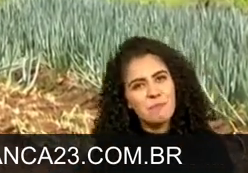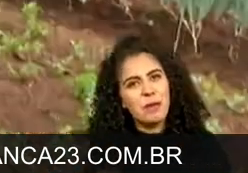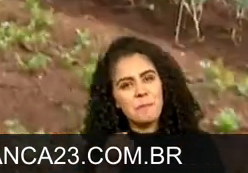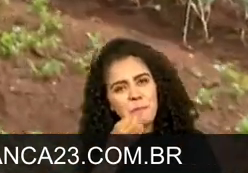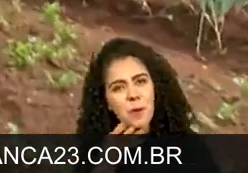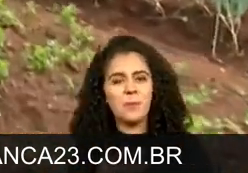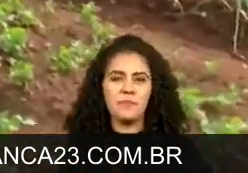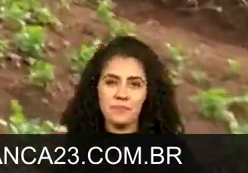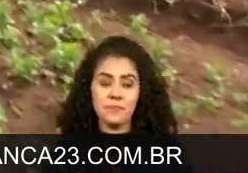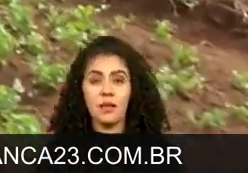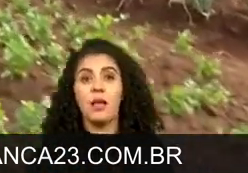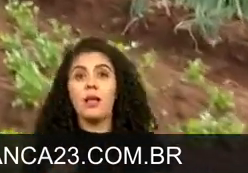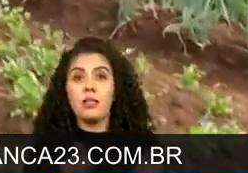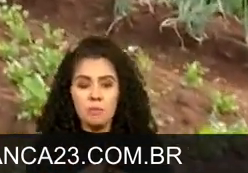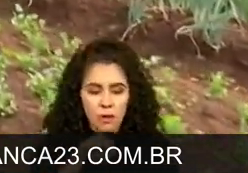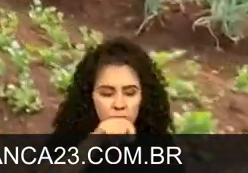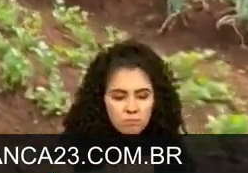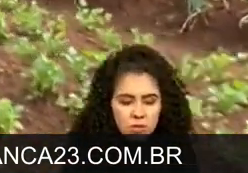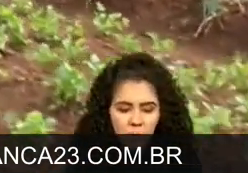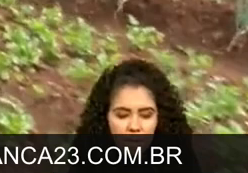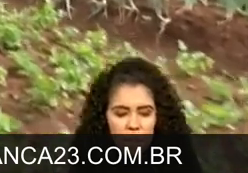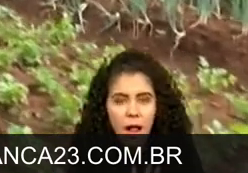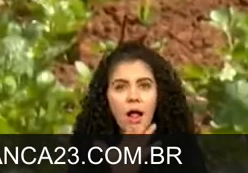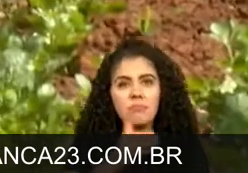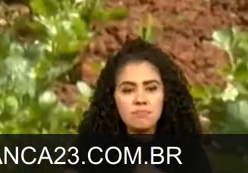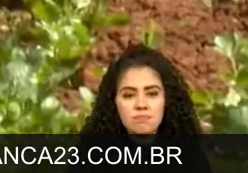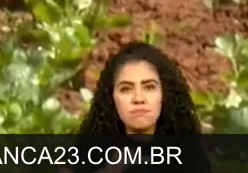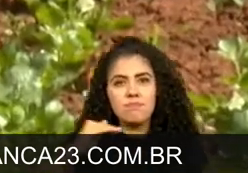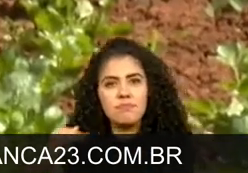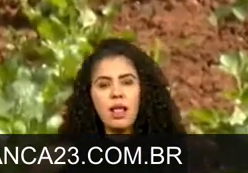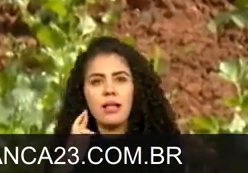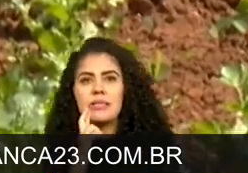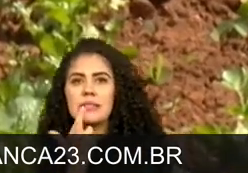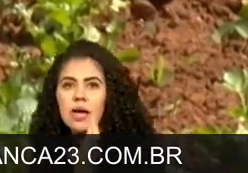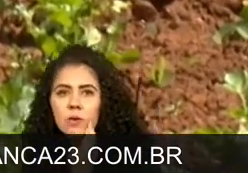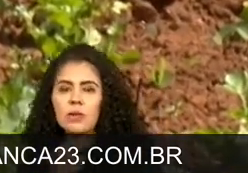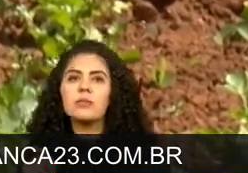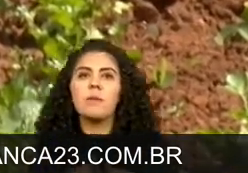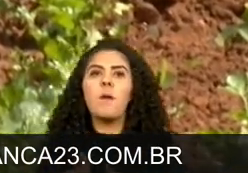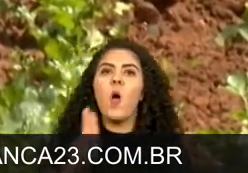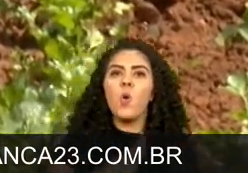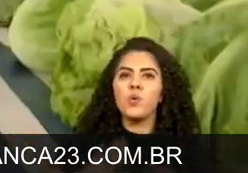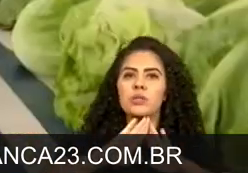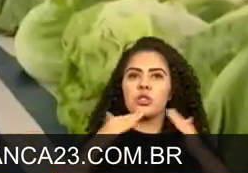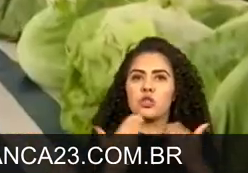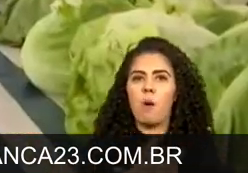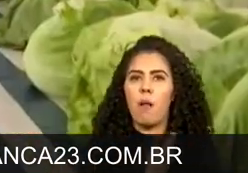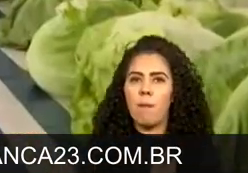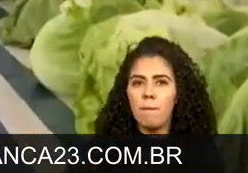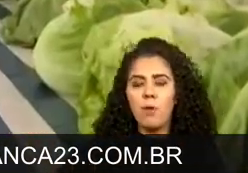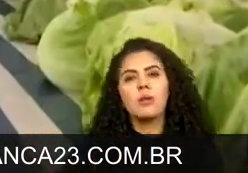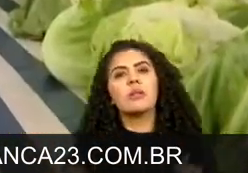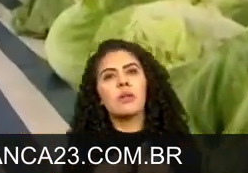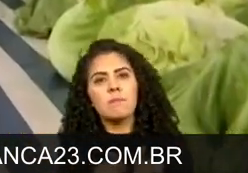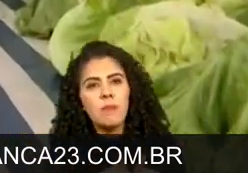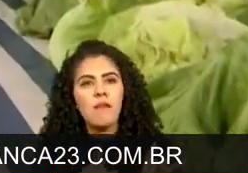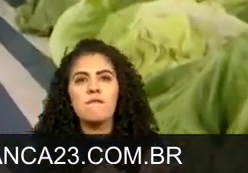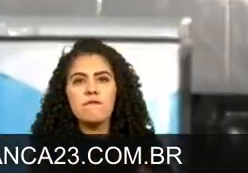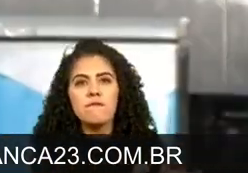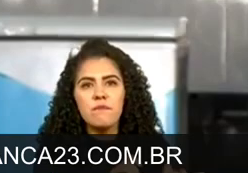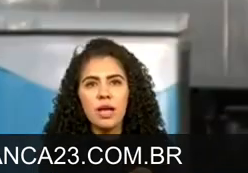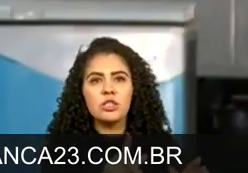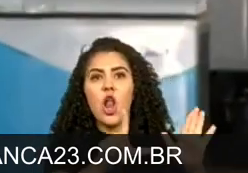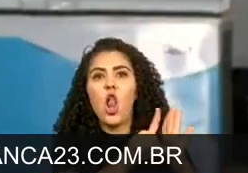Sagradamente. O que é plantado abastece restaurantes, é usado na merenda de escolas públicas e é vendido num hortifruti do